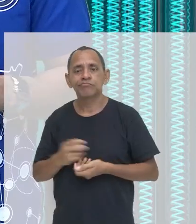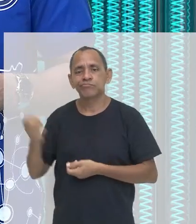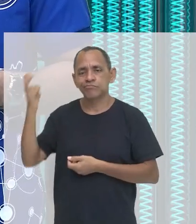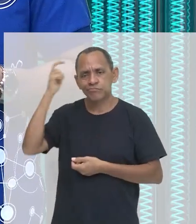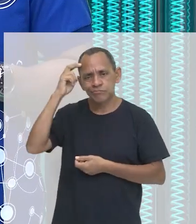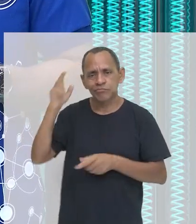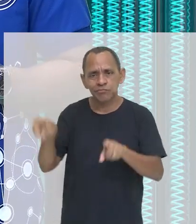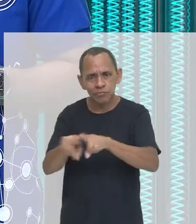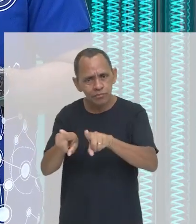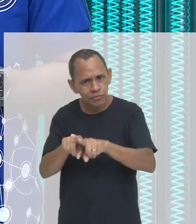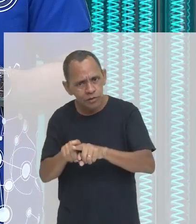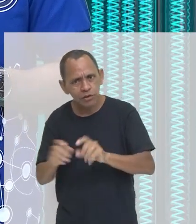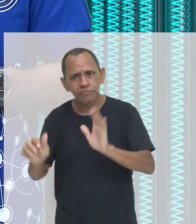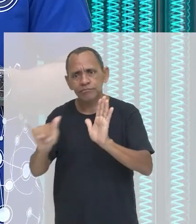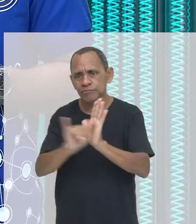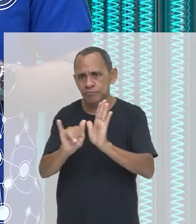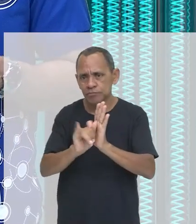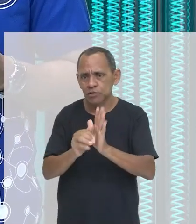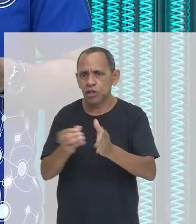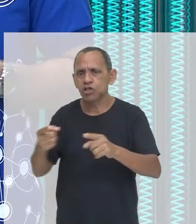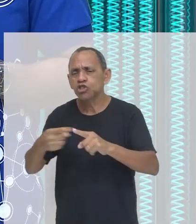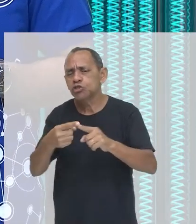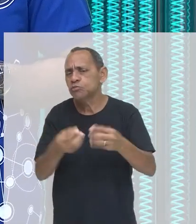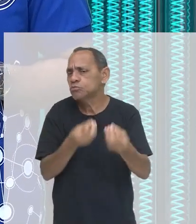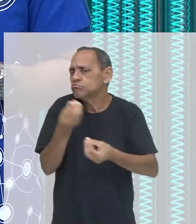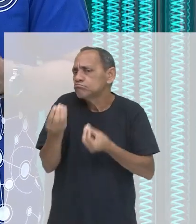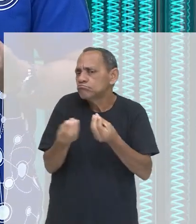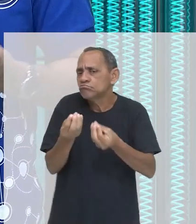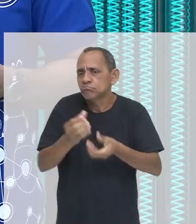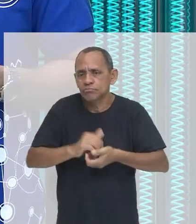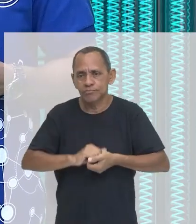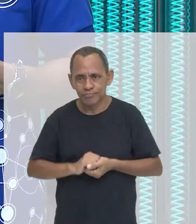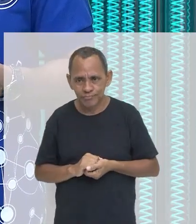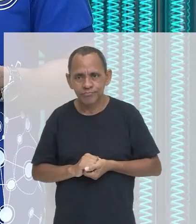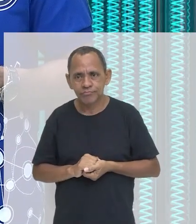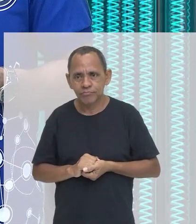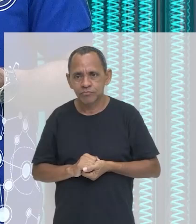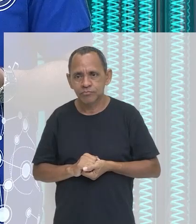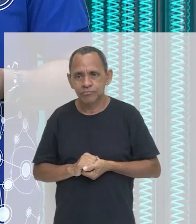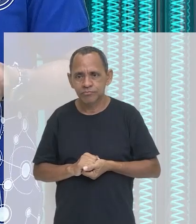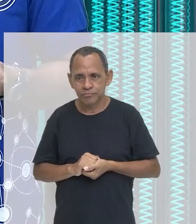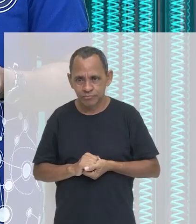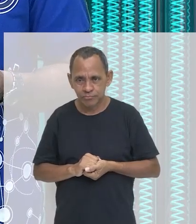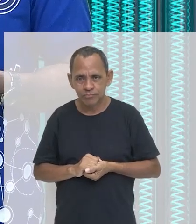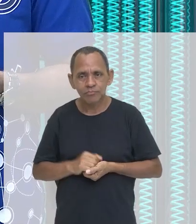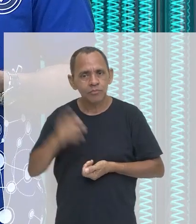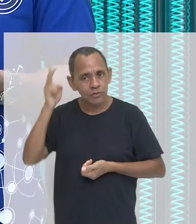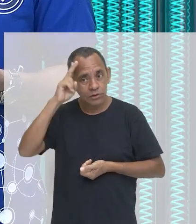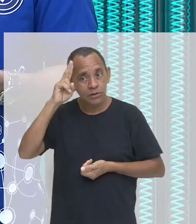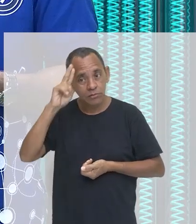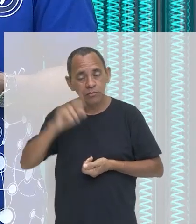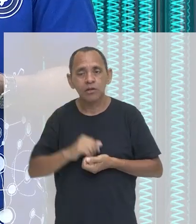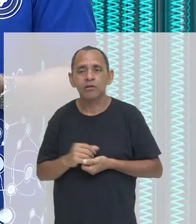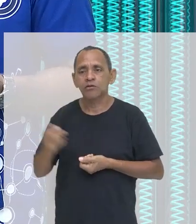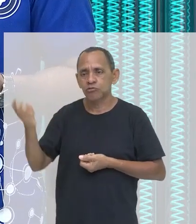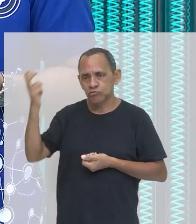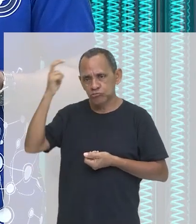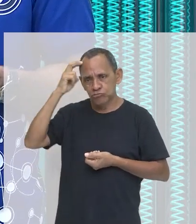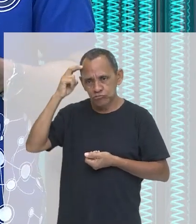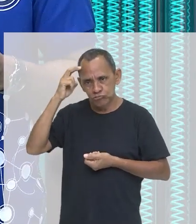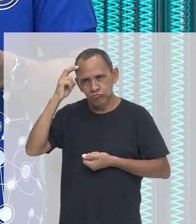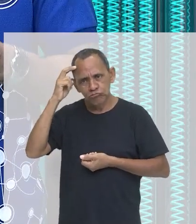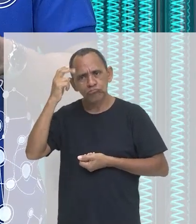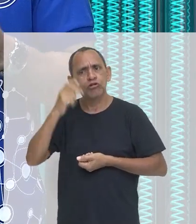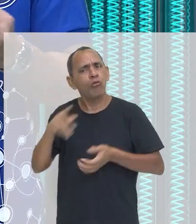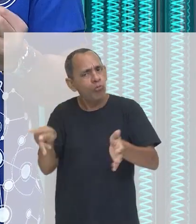identidade. Quais são as formas então que nós demonstramos, nós expressamos a cultura? Lembrando, que a cultura ela é sempre